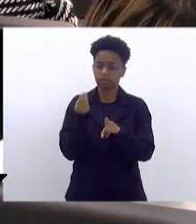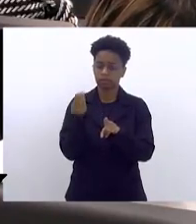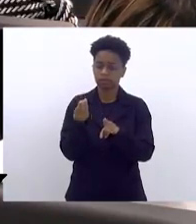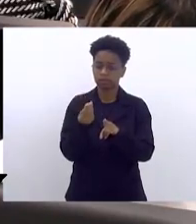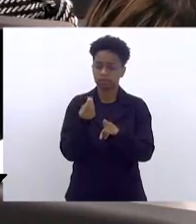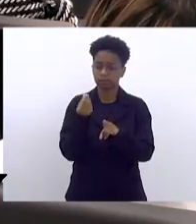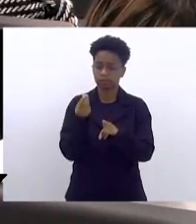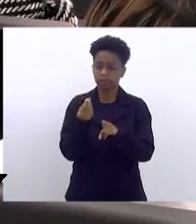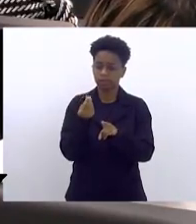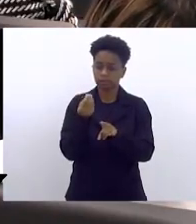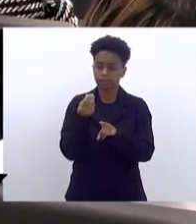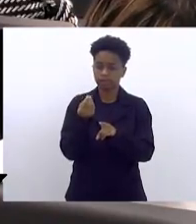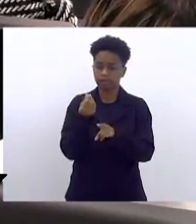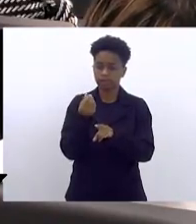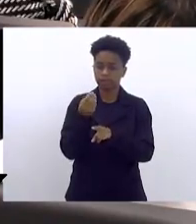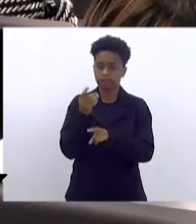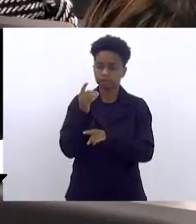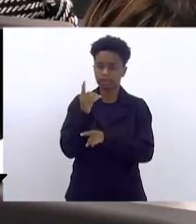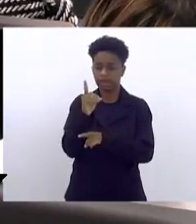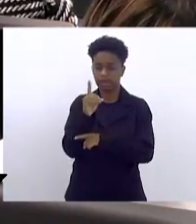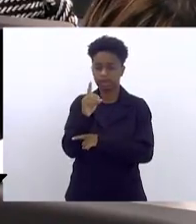do DTH